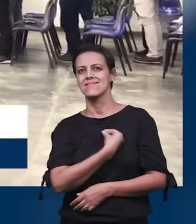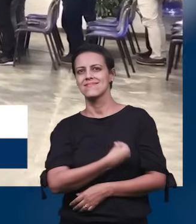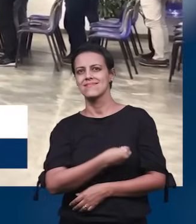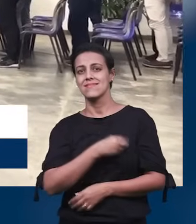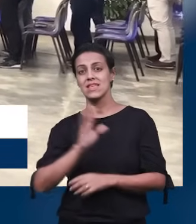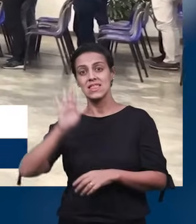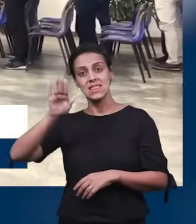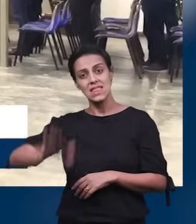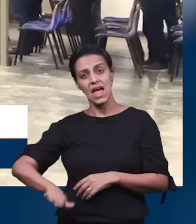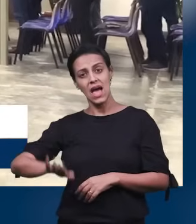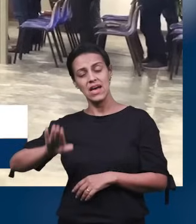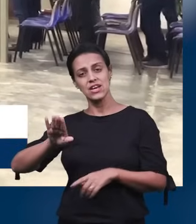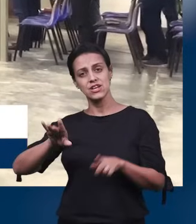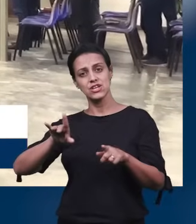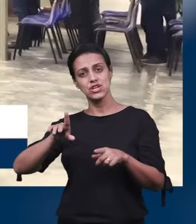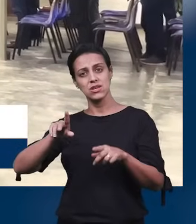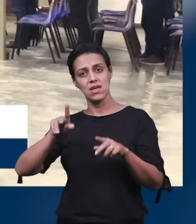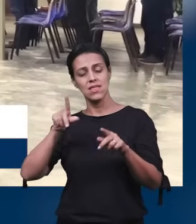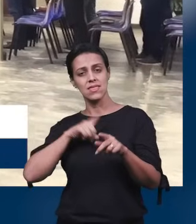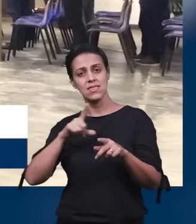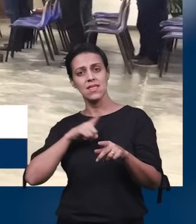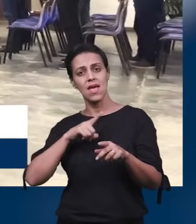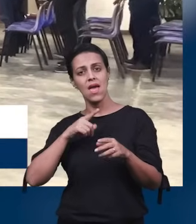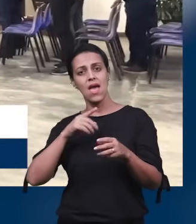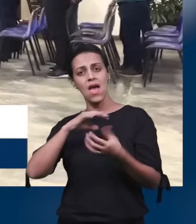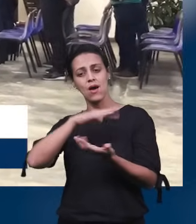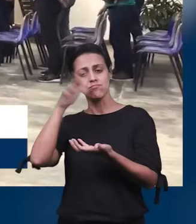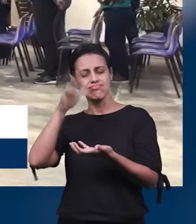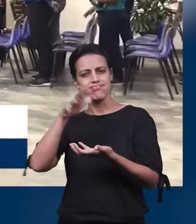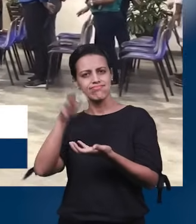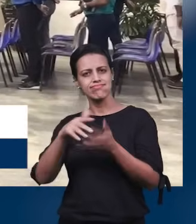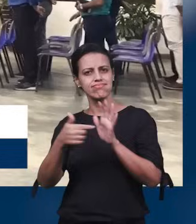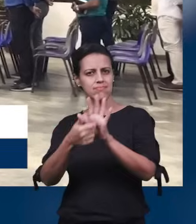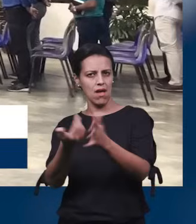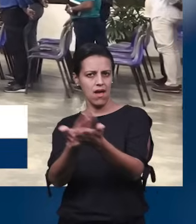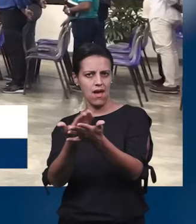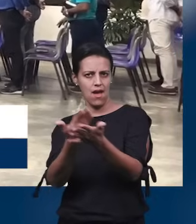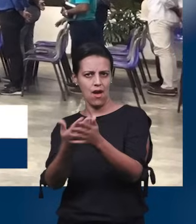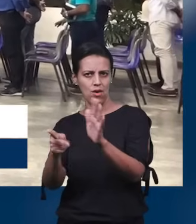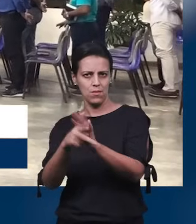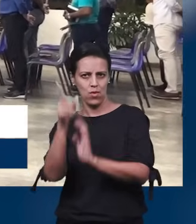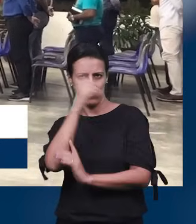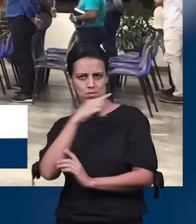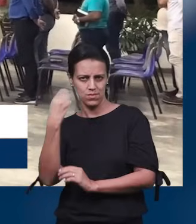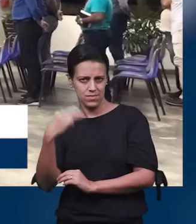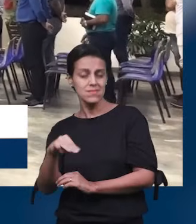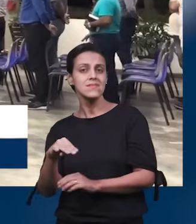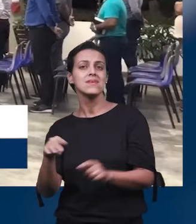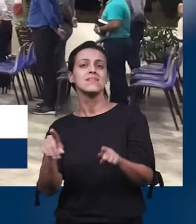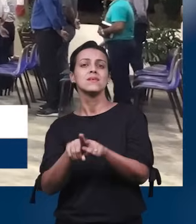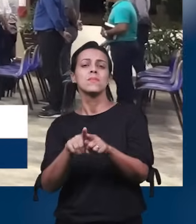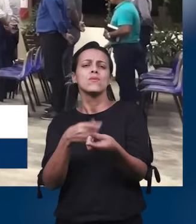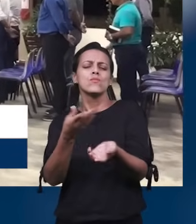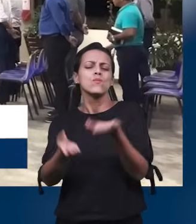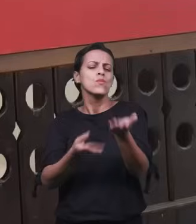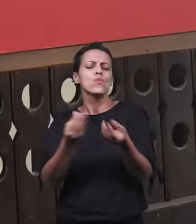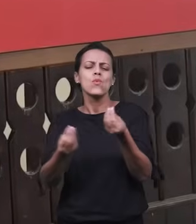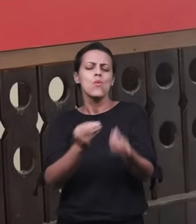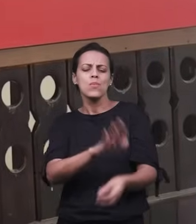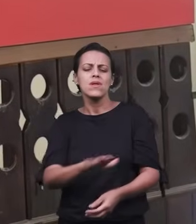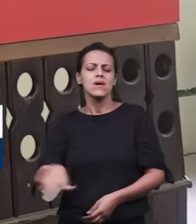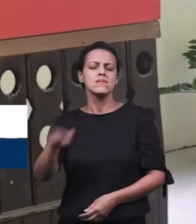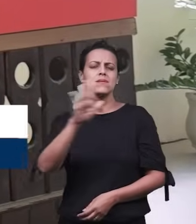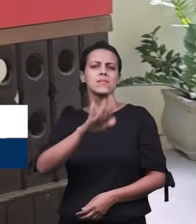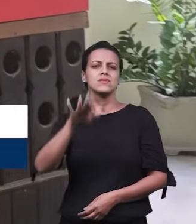aprendizado, principalmente com relação ao cuidado com as crianças, os intermediários, os adolescentes e, claro, com as famílias. Aqui